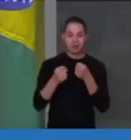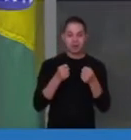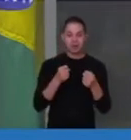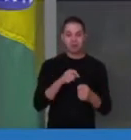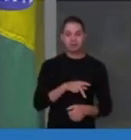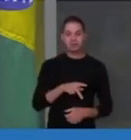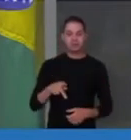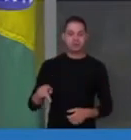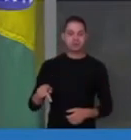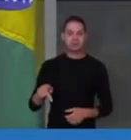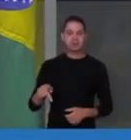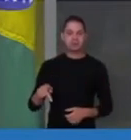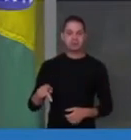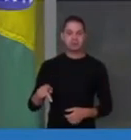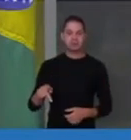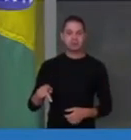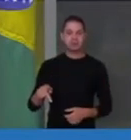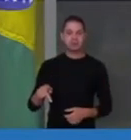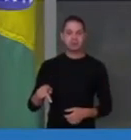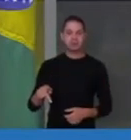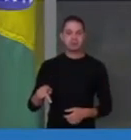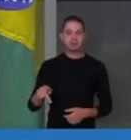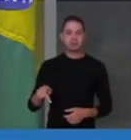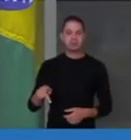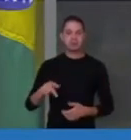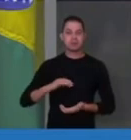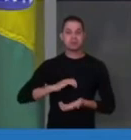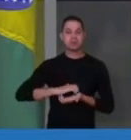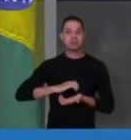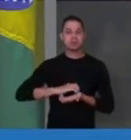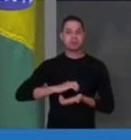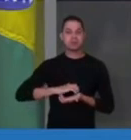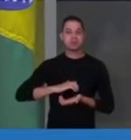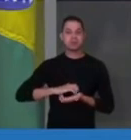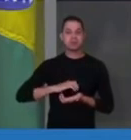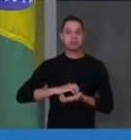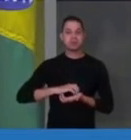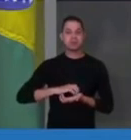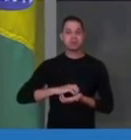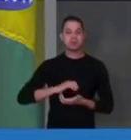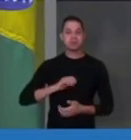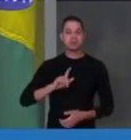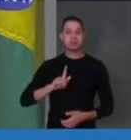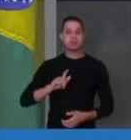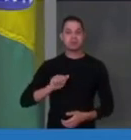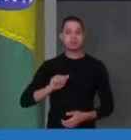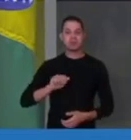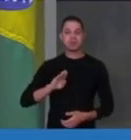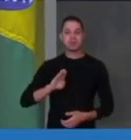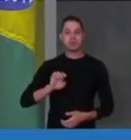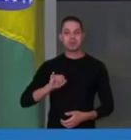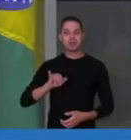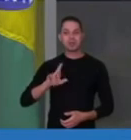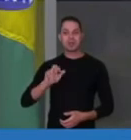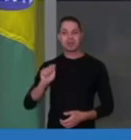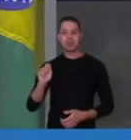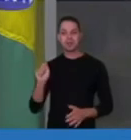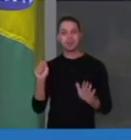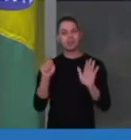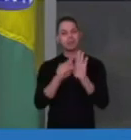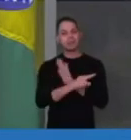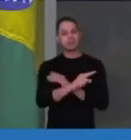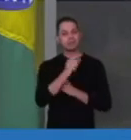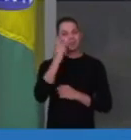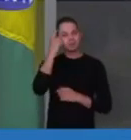presidente do presidente do Supremo Tribunal Federal, ao Mangabeira Unger. Mangabeira Unger perguntou para ele